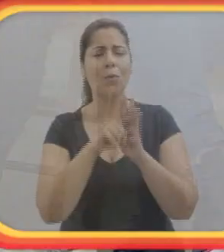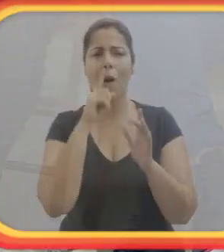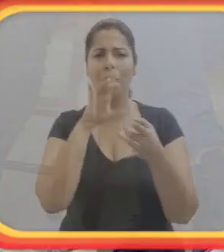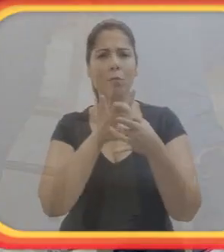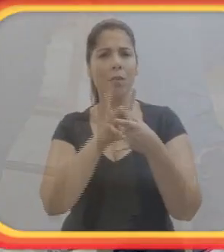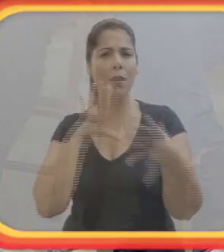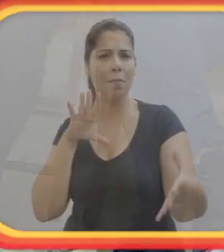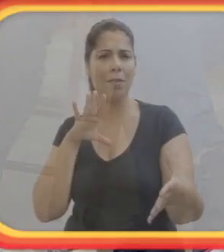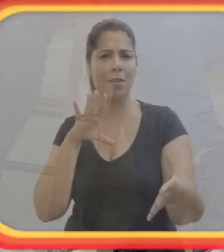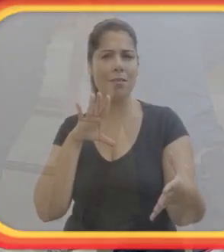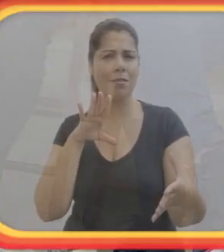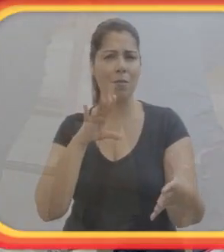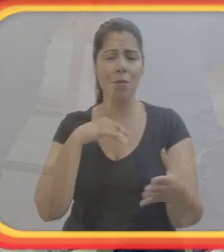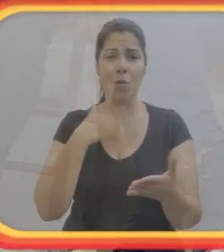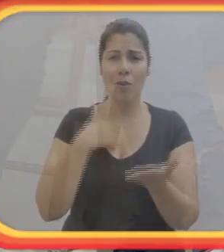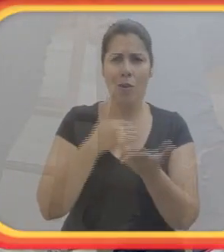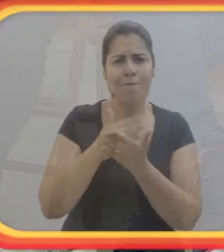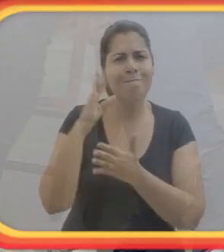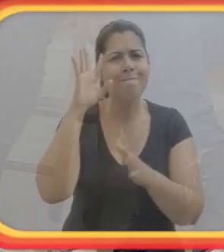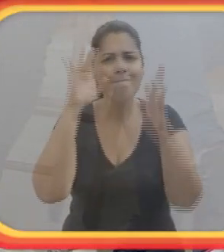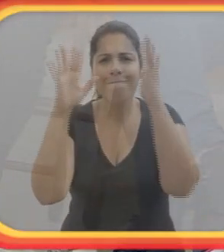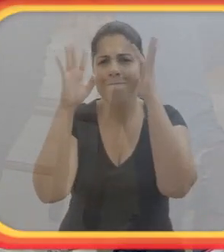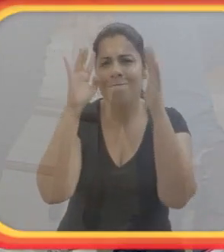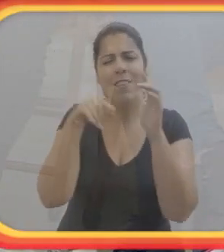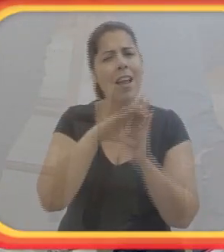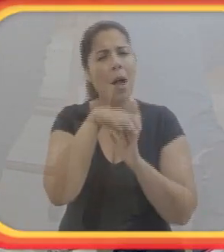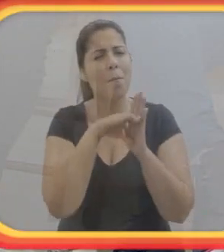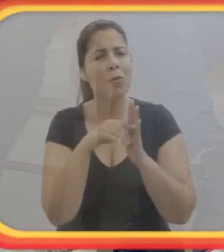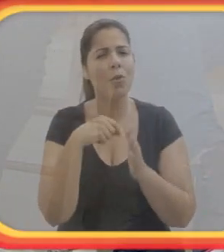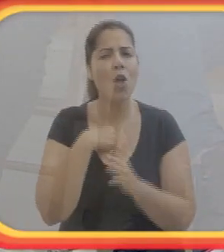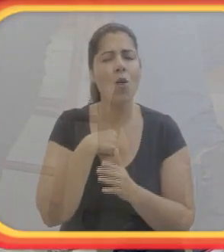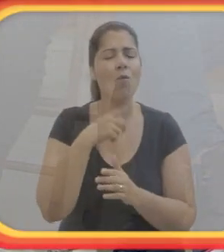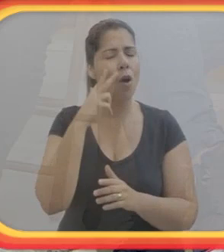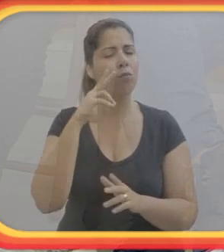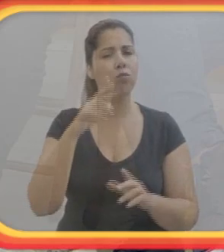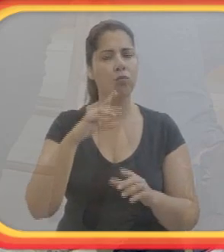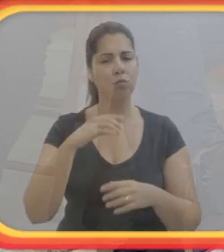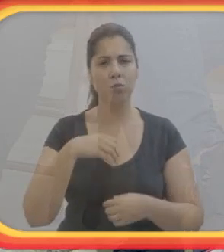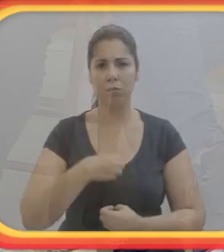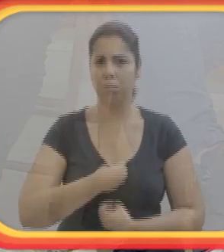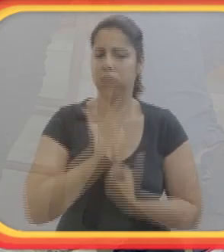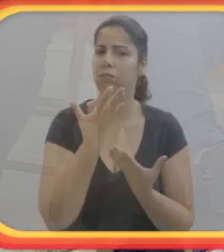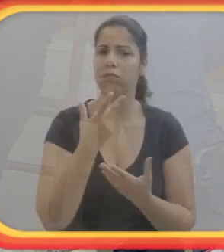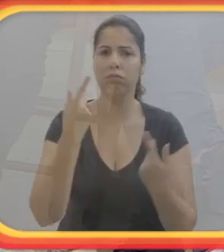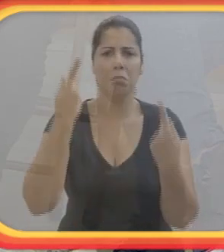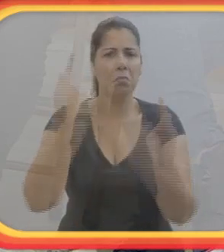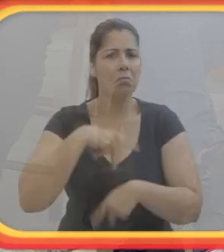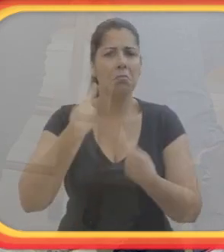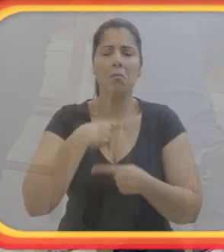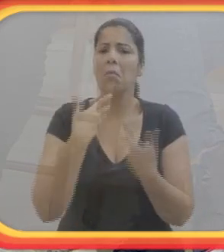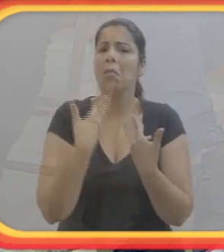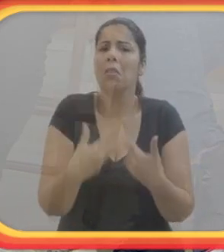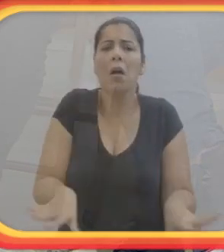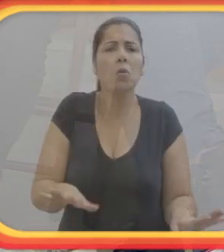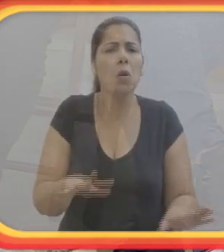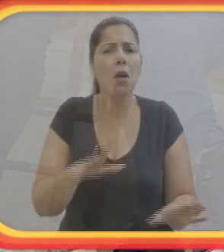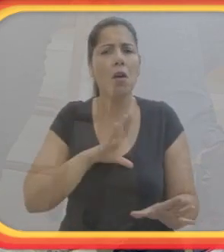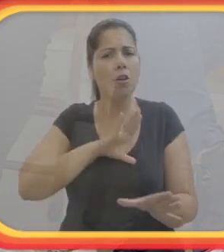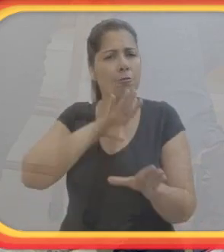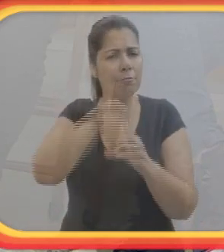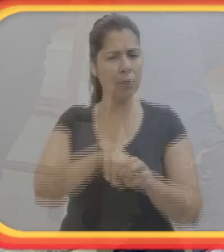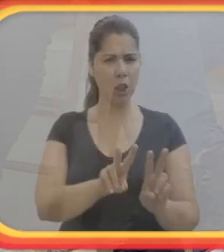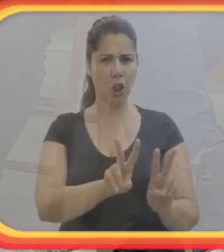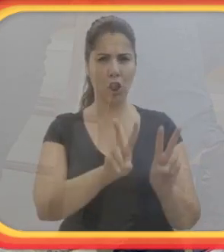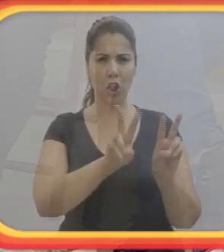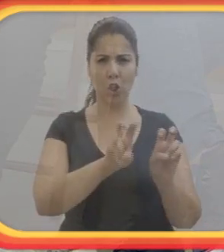si. E quando eu fui pensando nesses capítulos, fui automaticamente, naturalmente, encaixando em títulos de música. Era uma maneira de eu, como se